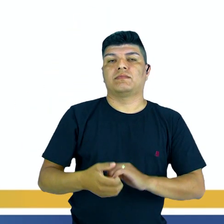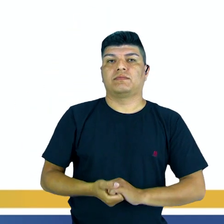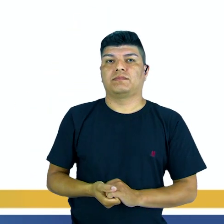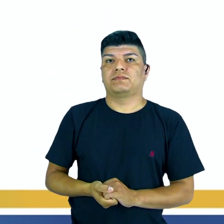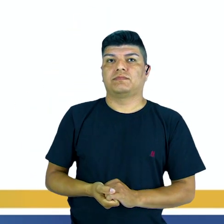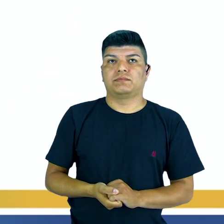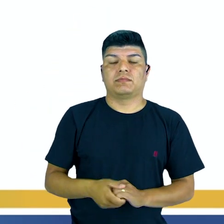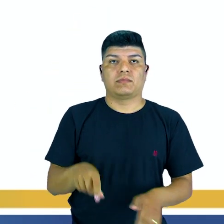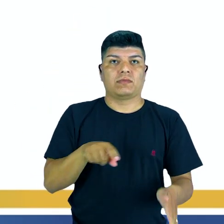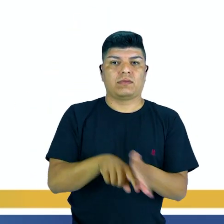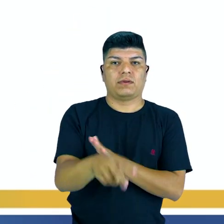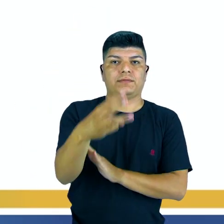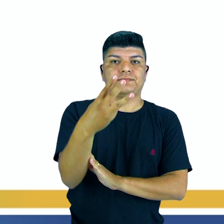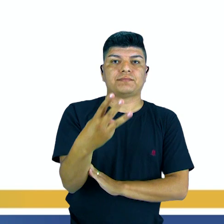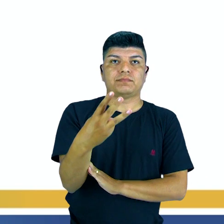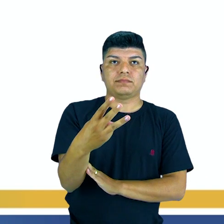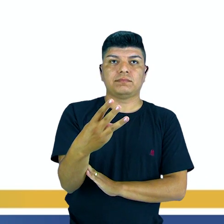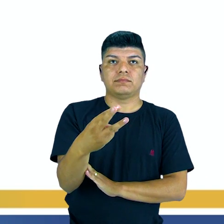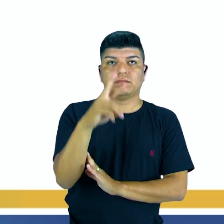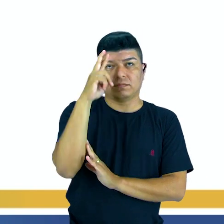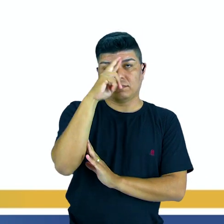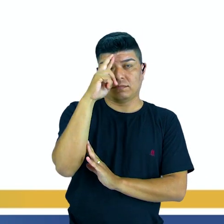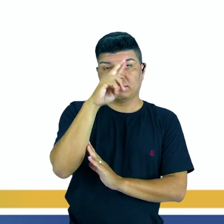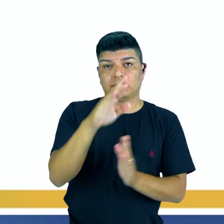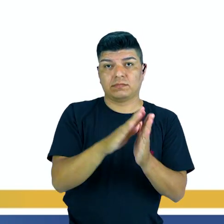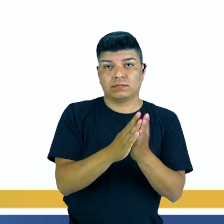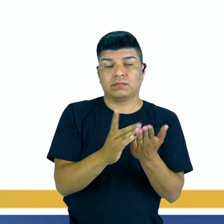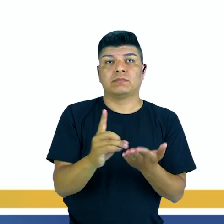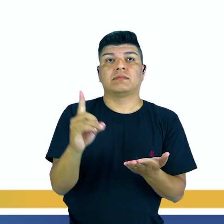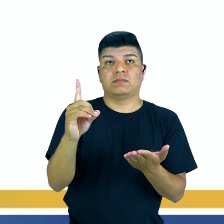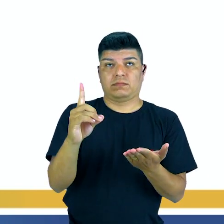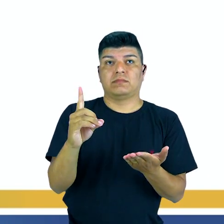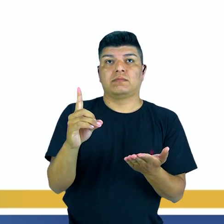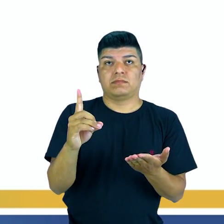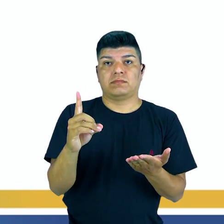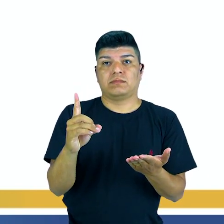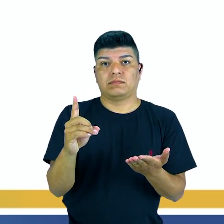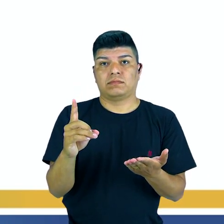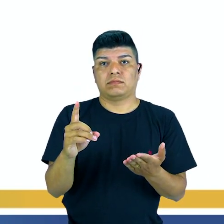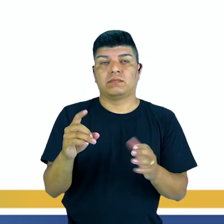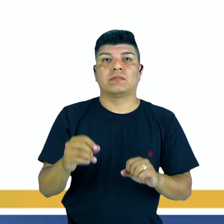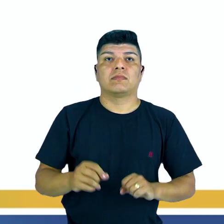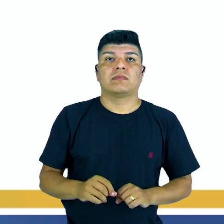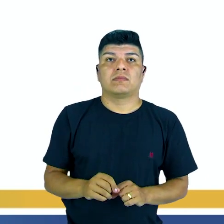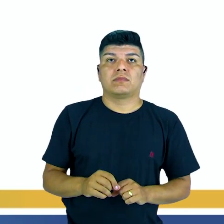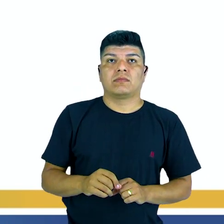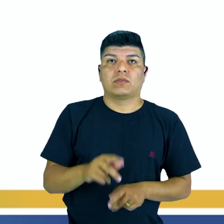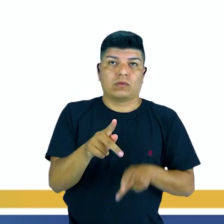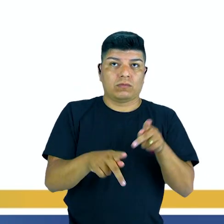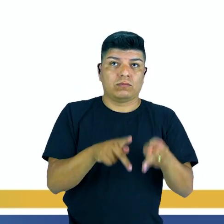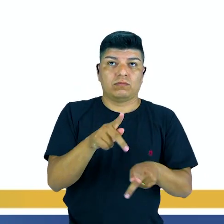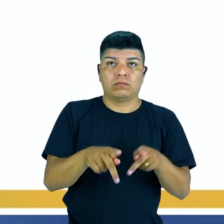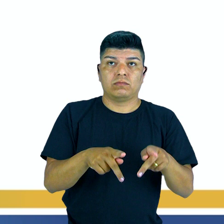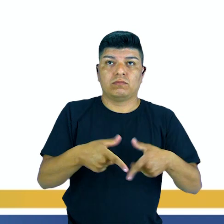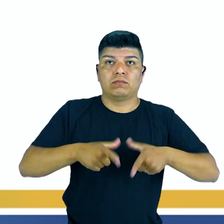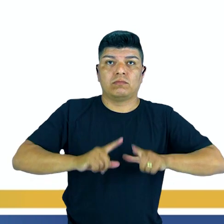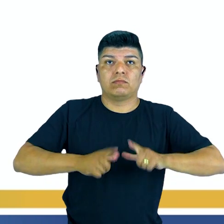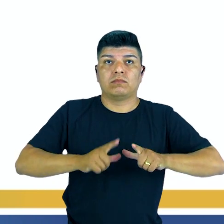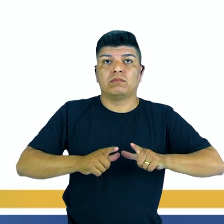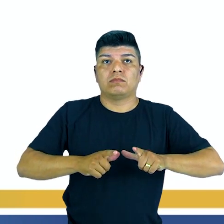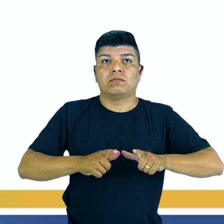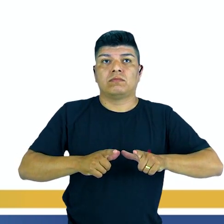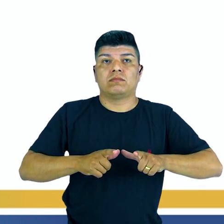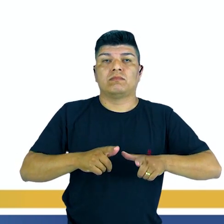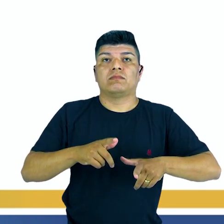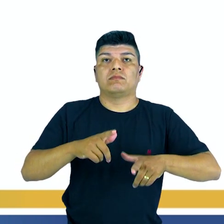a questão 3, as histórias bíblicas contam que os hebreus vagaram por 40 anos pelo deserto até chegar à Palestina. Sobre